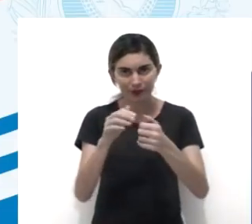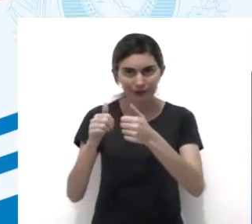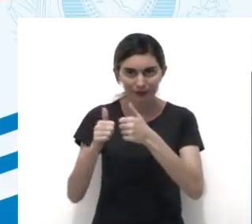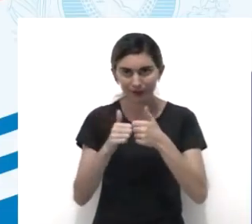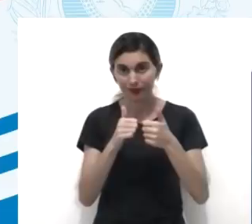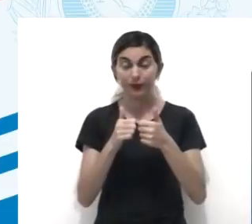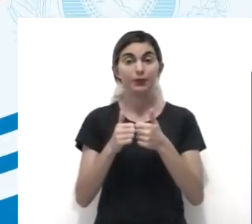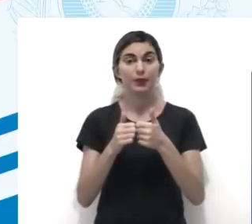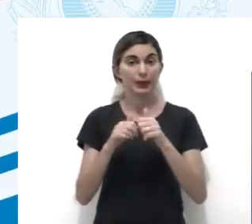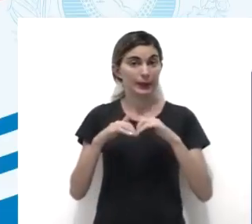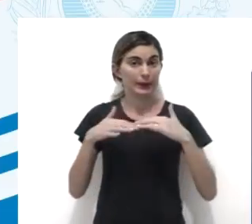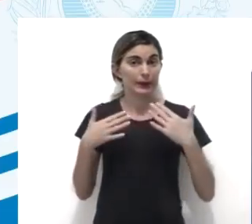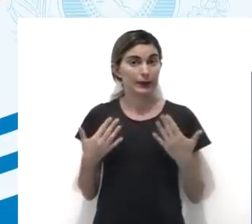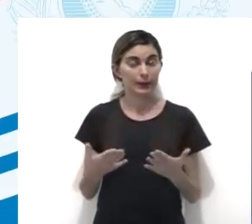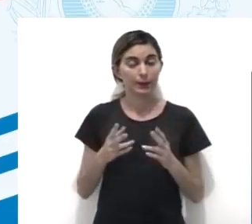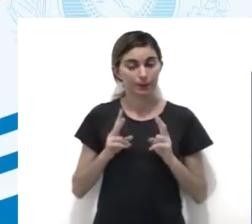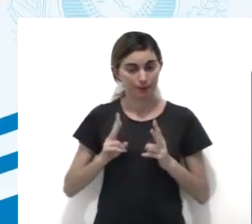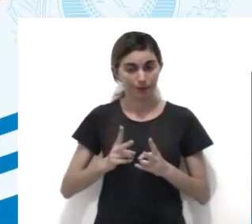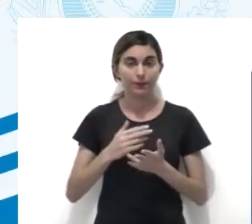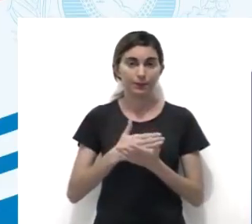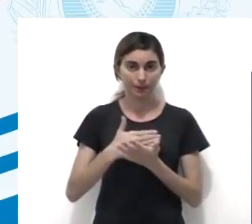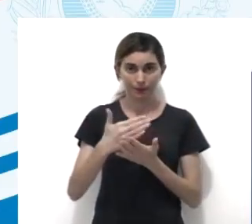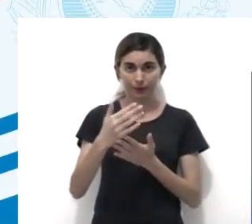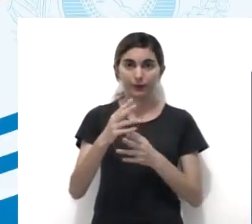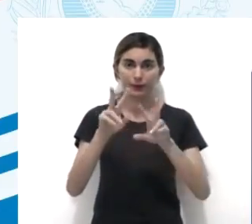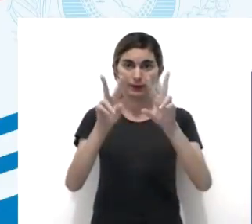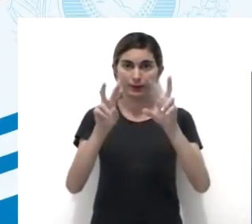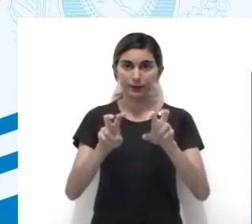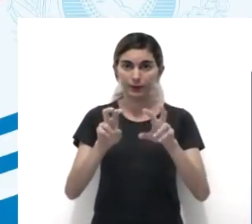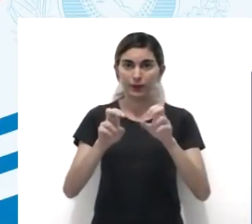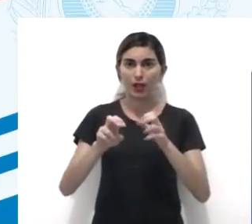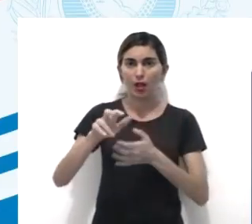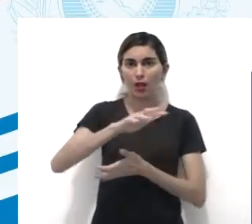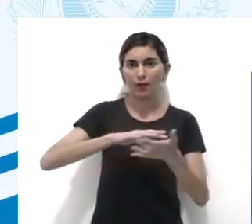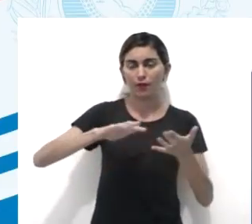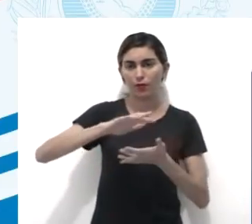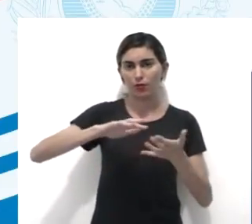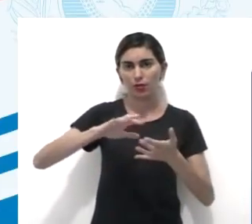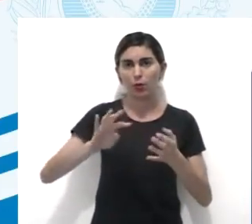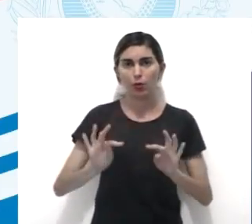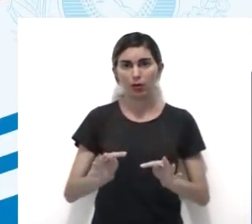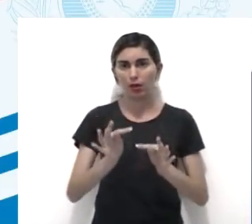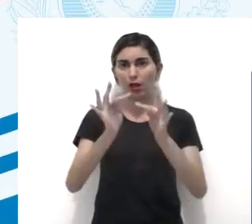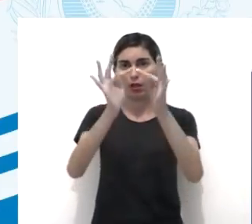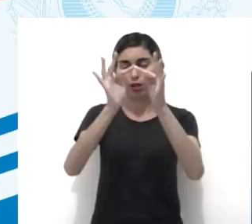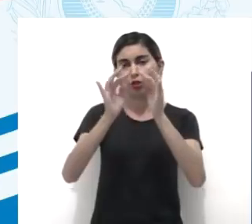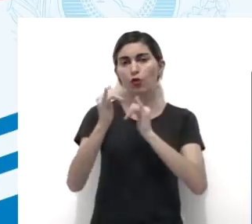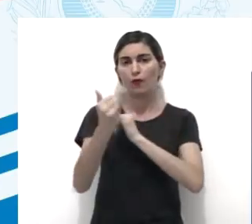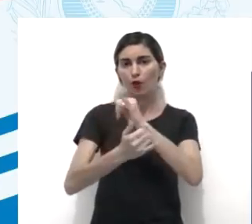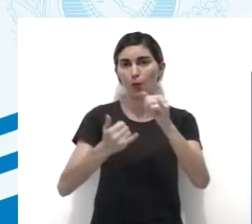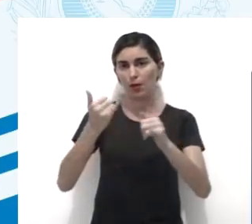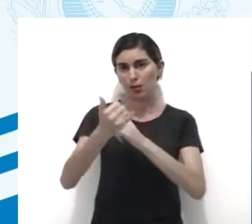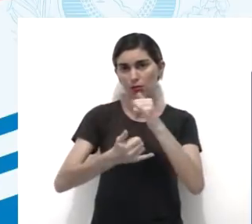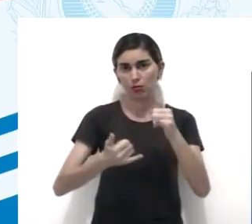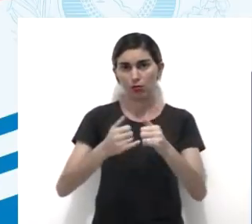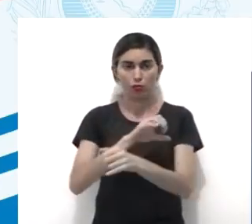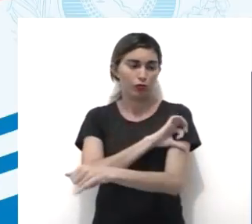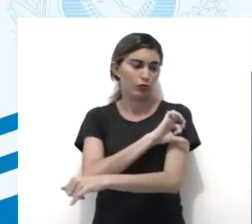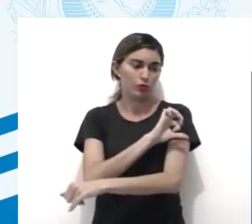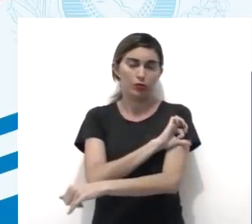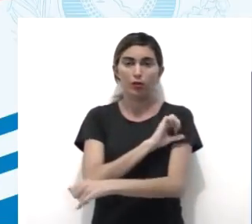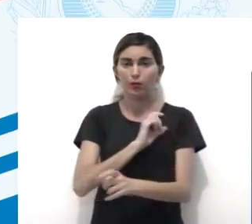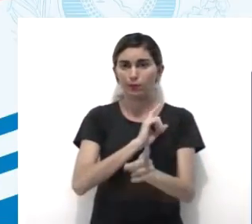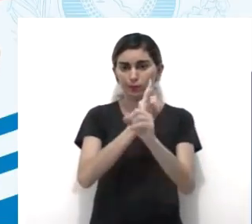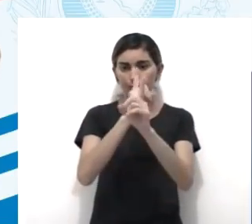Olá pessoal, tudo bom? Então, dando início aqui à temática da Revolução Técnico-Científica Informacional do nono ano, a